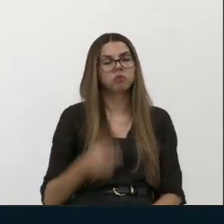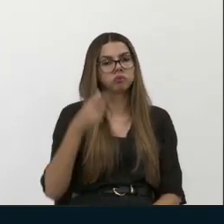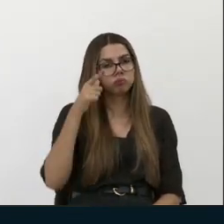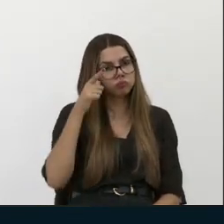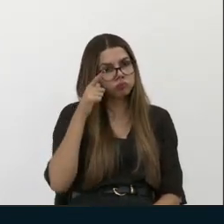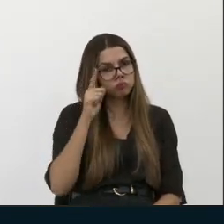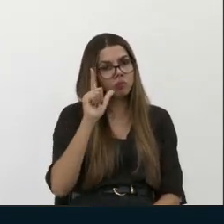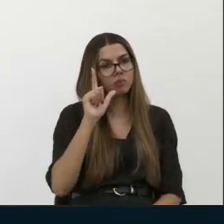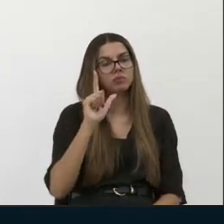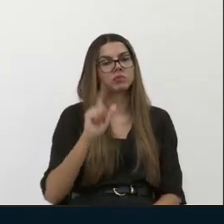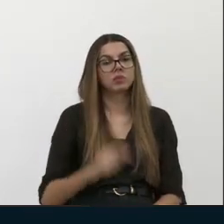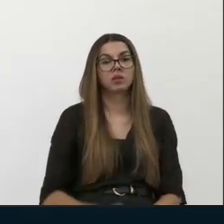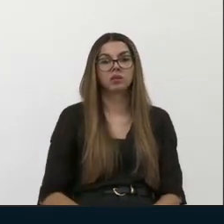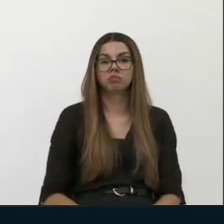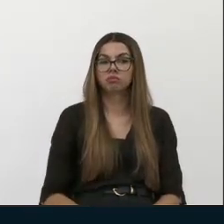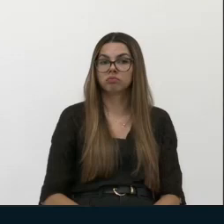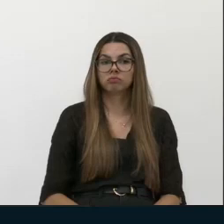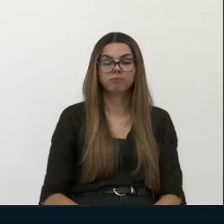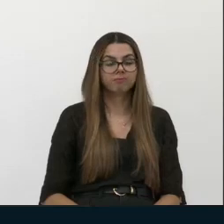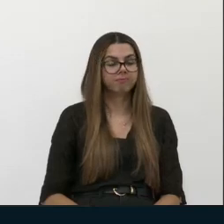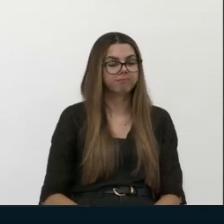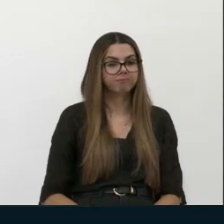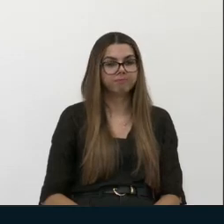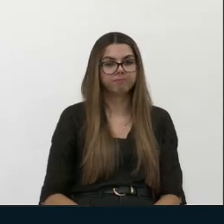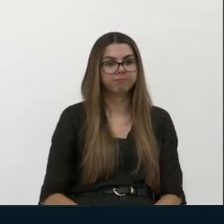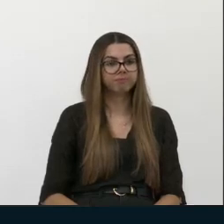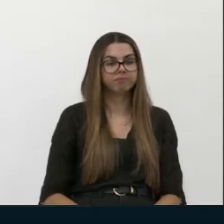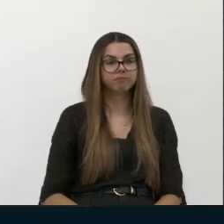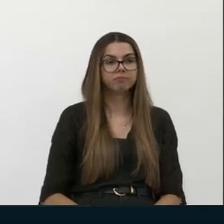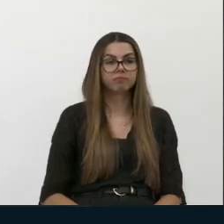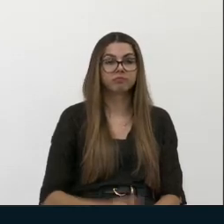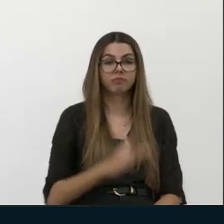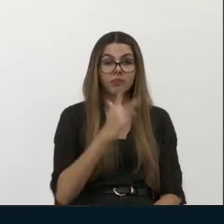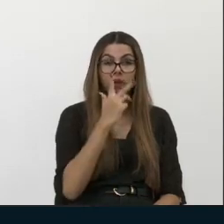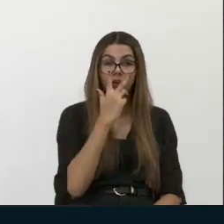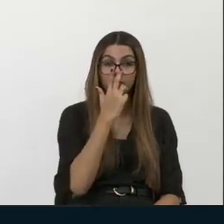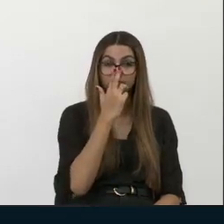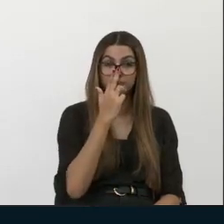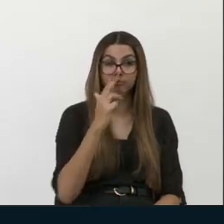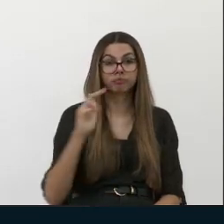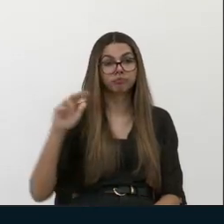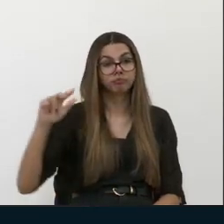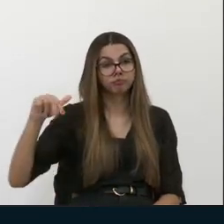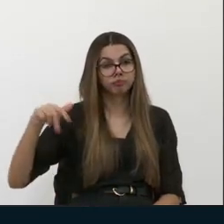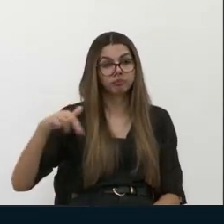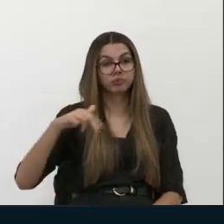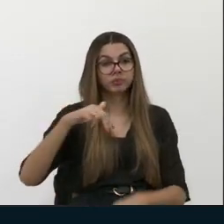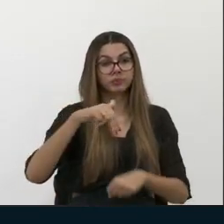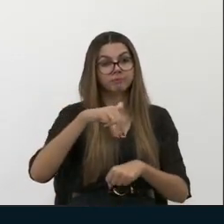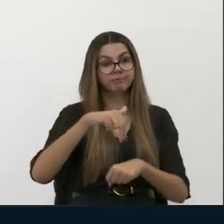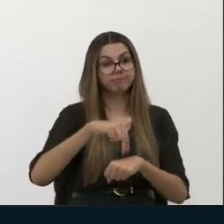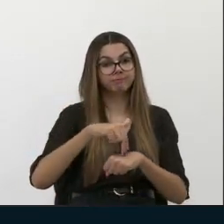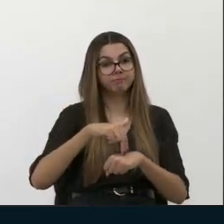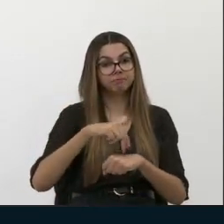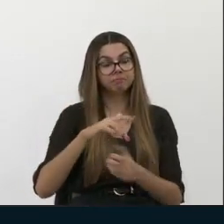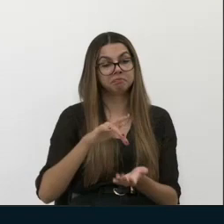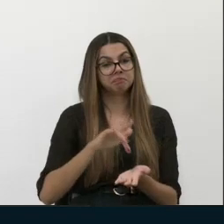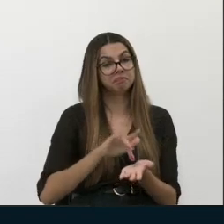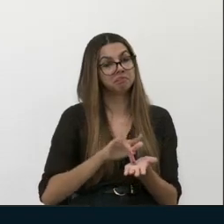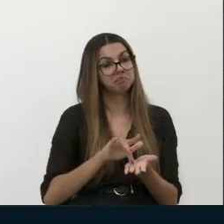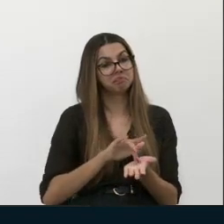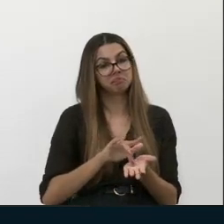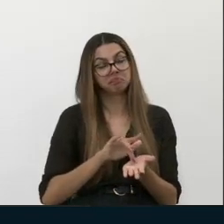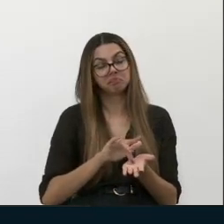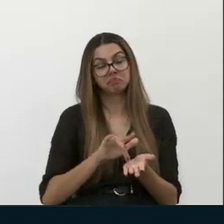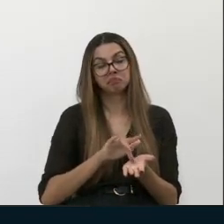realmente aquilo não funciona. Acho que até ele está vindo meio que enganado o que